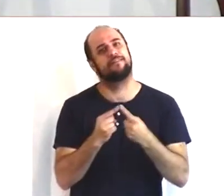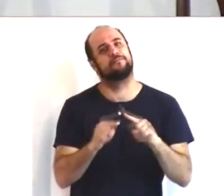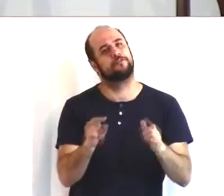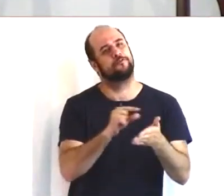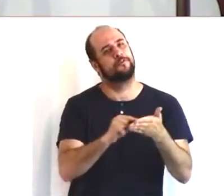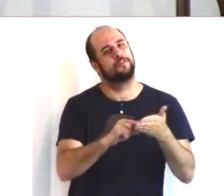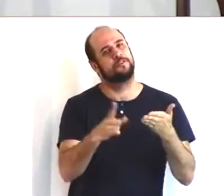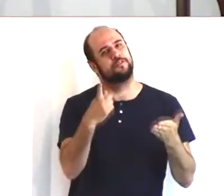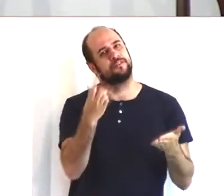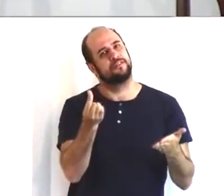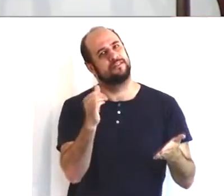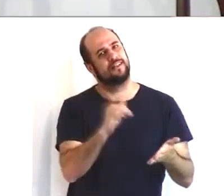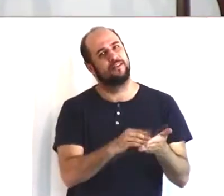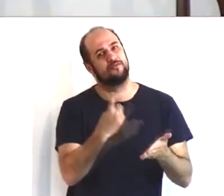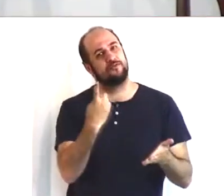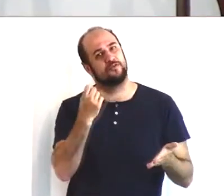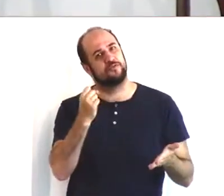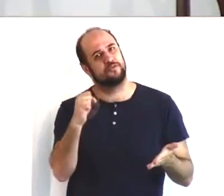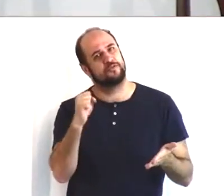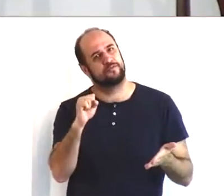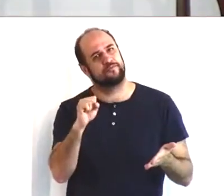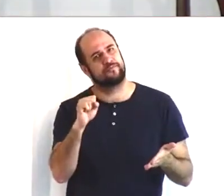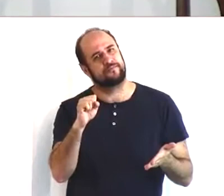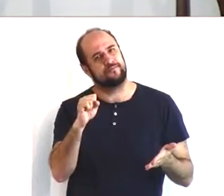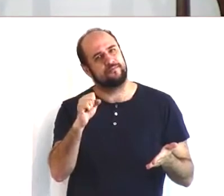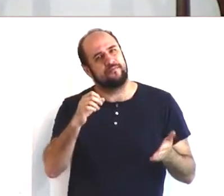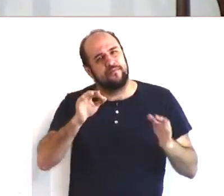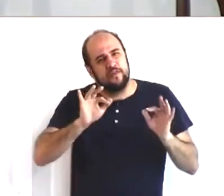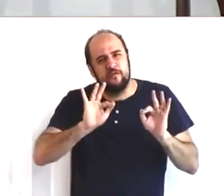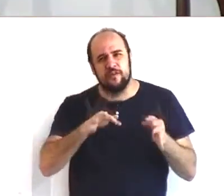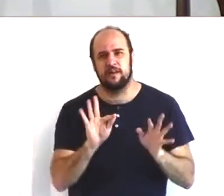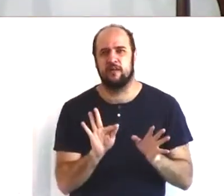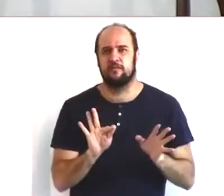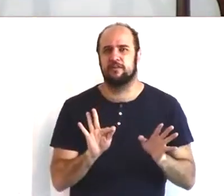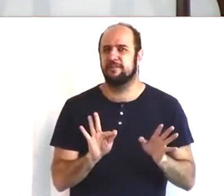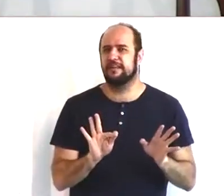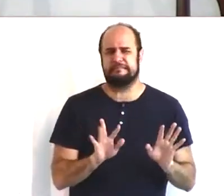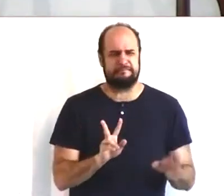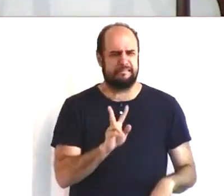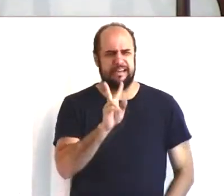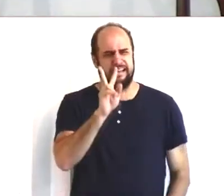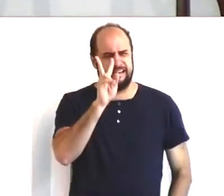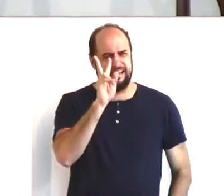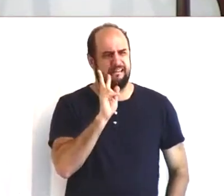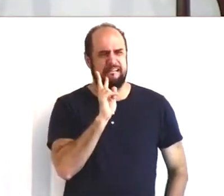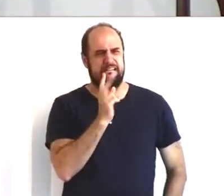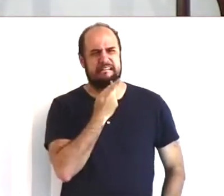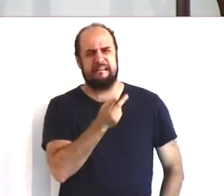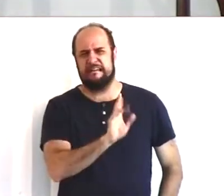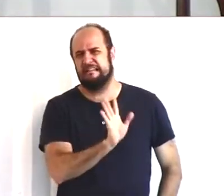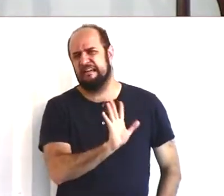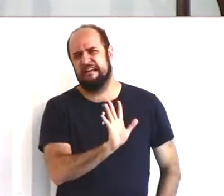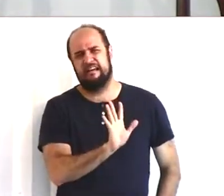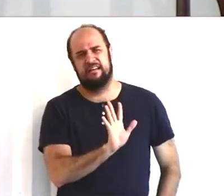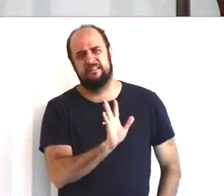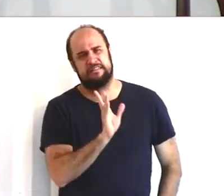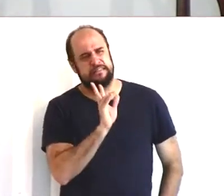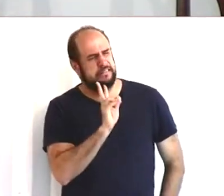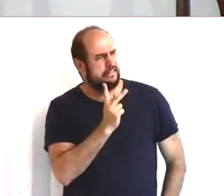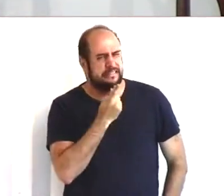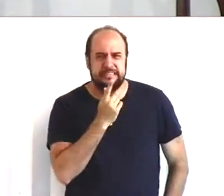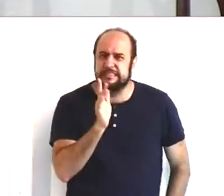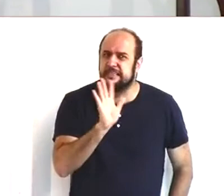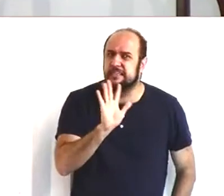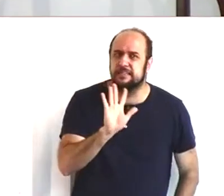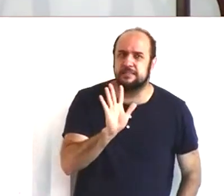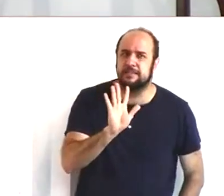18 finalizam essa nossa meditação dizendo: não vos enganeis, meus irmãos. Não vos enganeis,